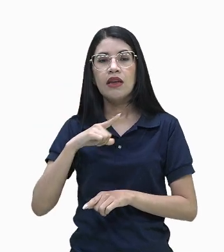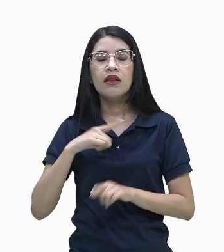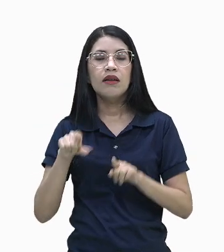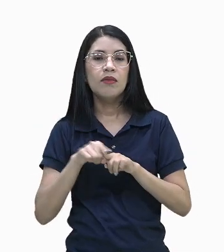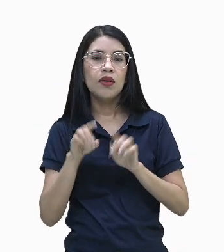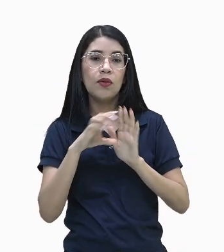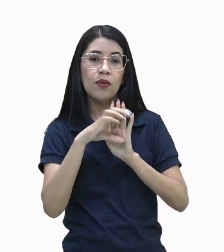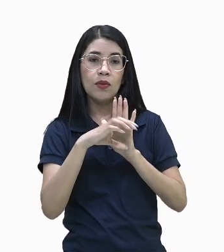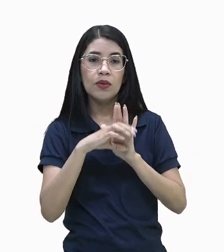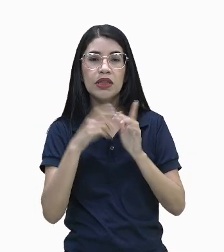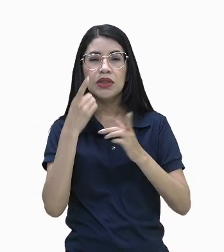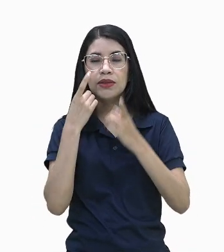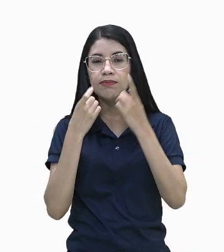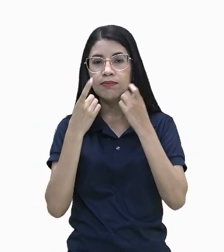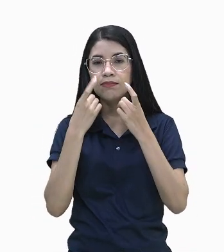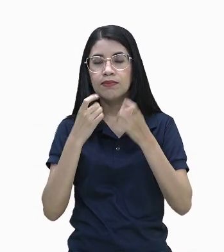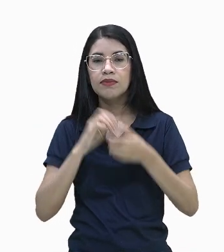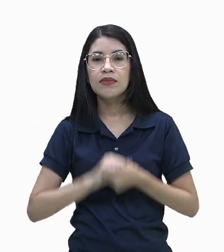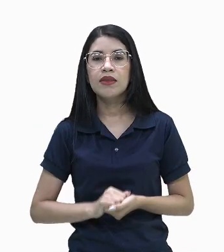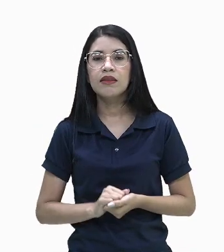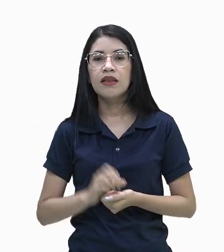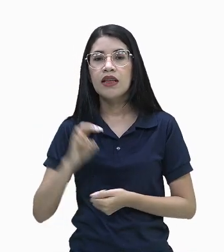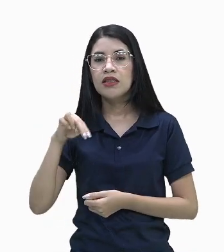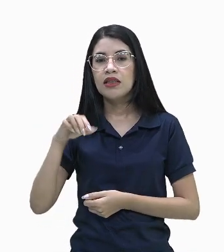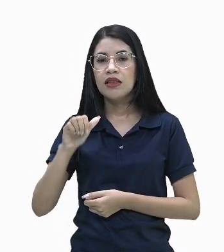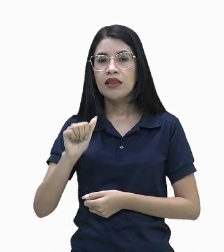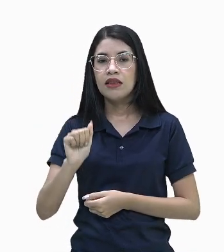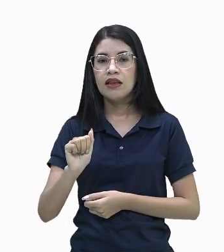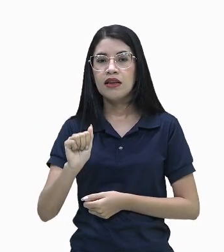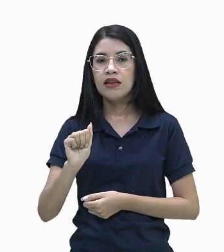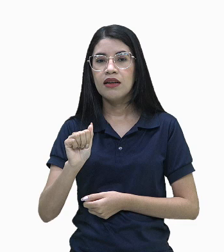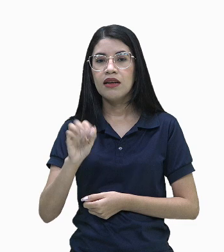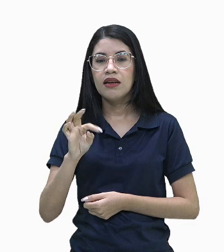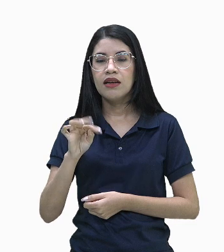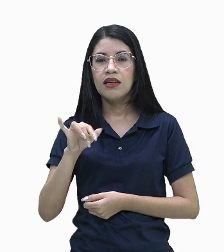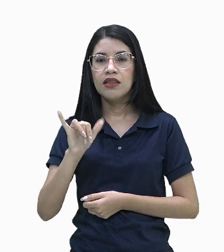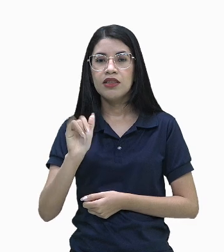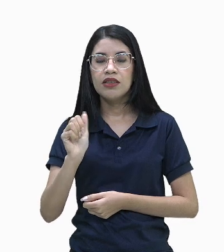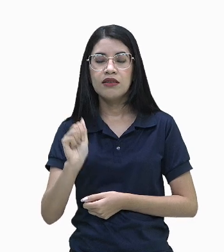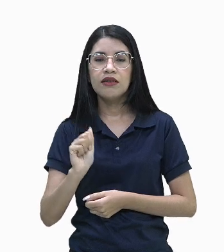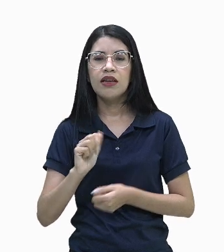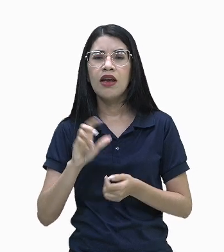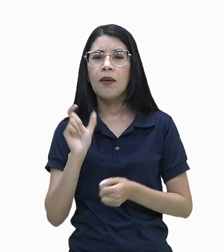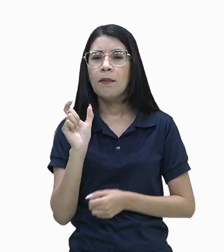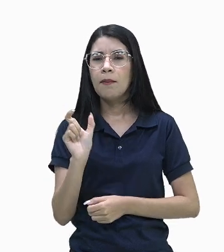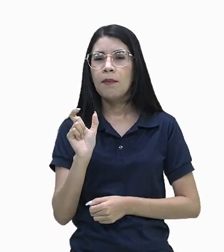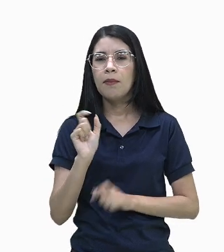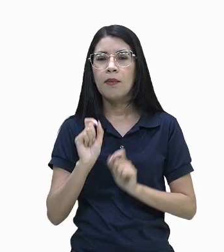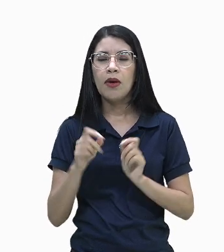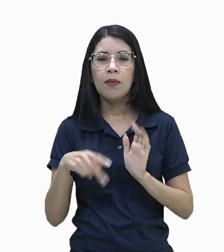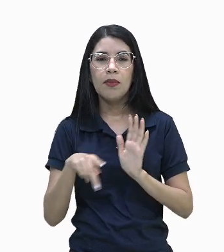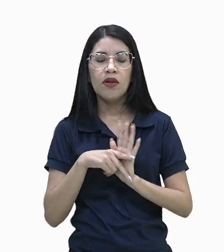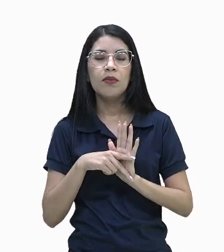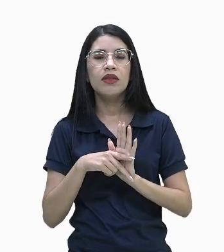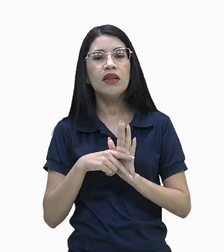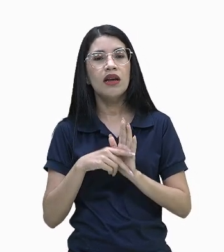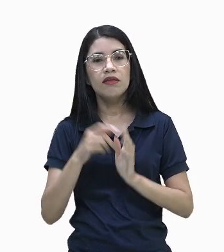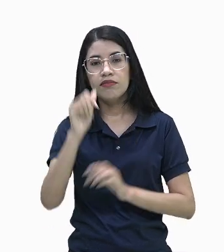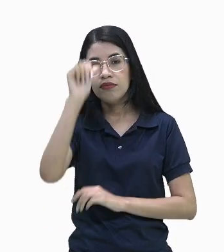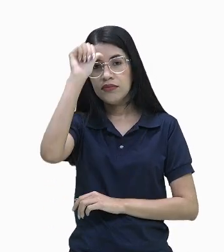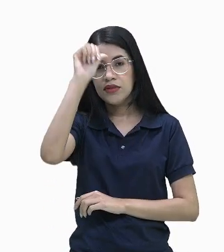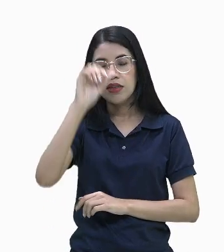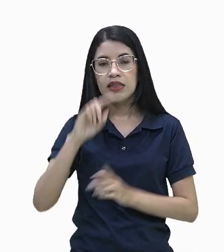dramático, tá? Então, de natya, tá? Que é uma palavra sânscrita, né? Que